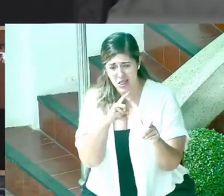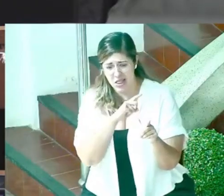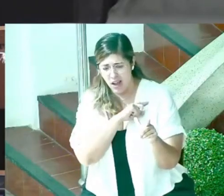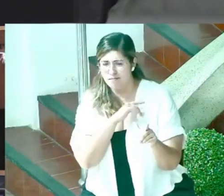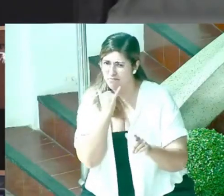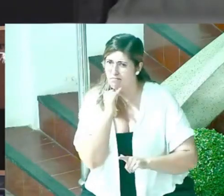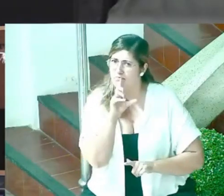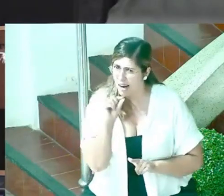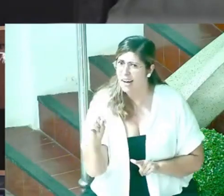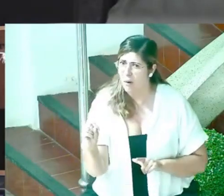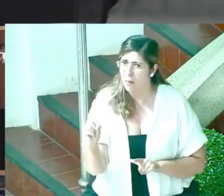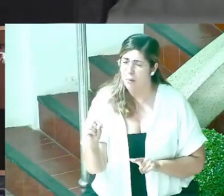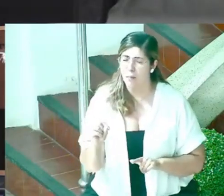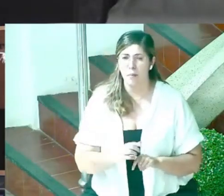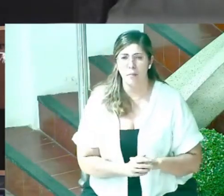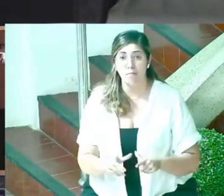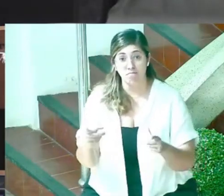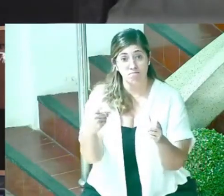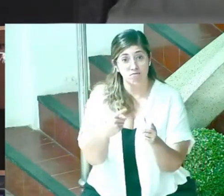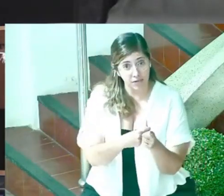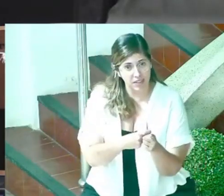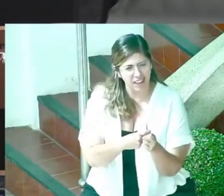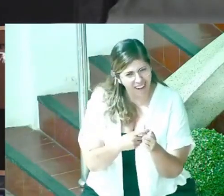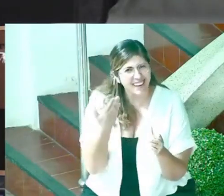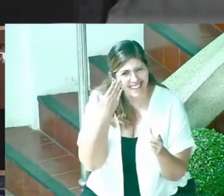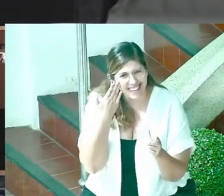que perdoam,